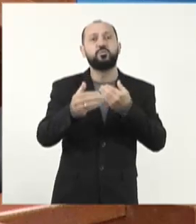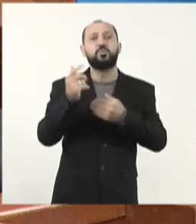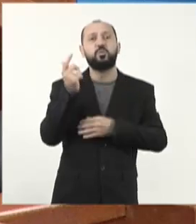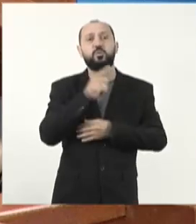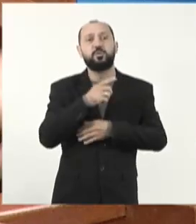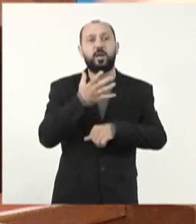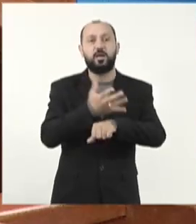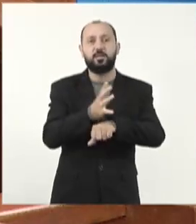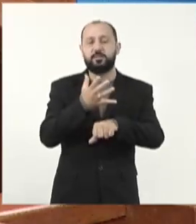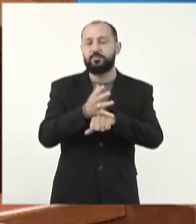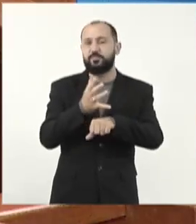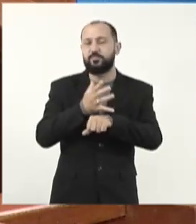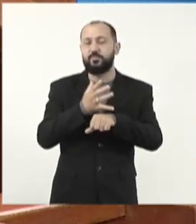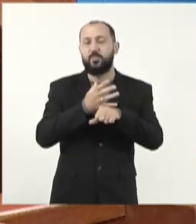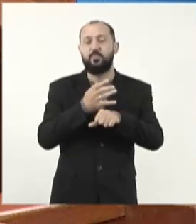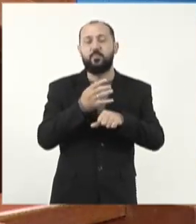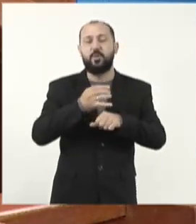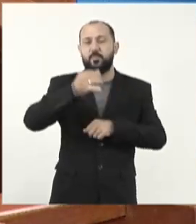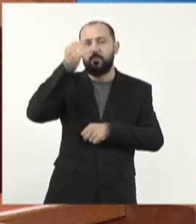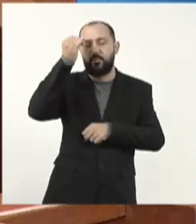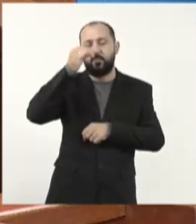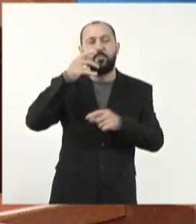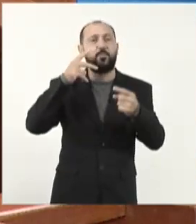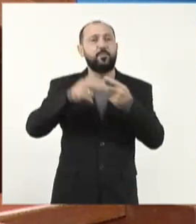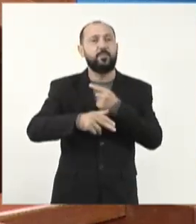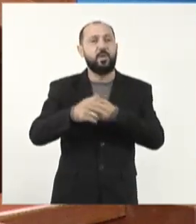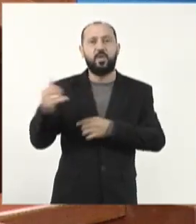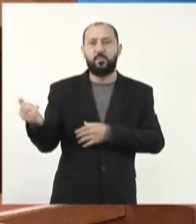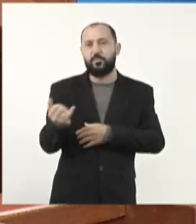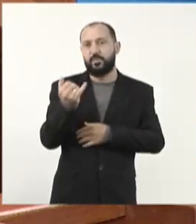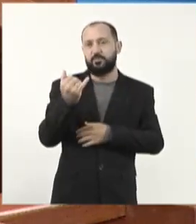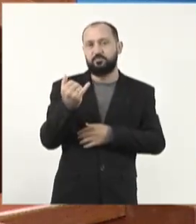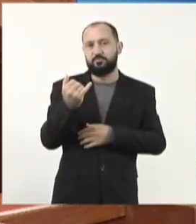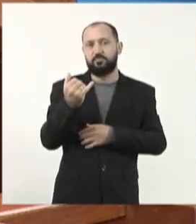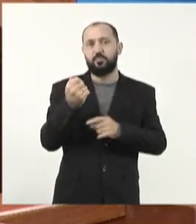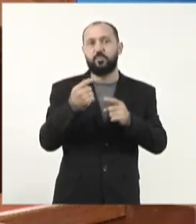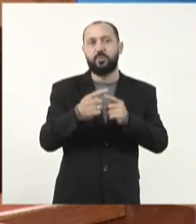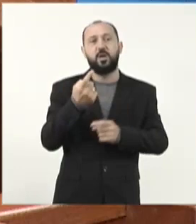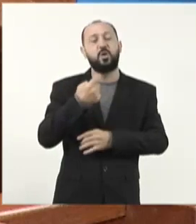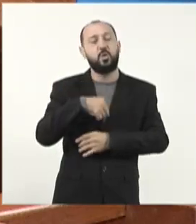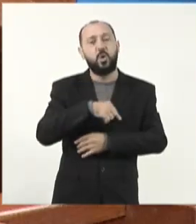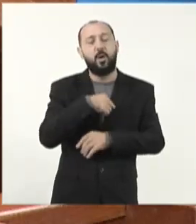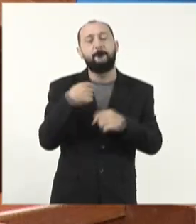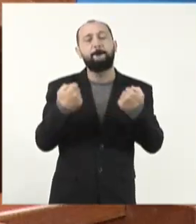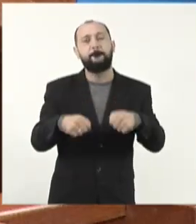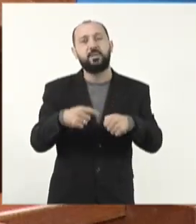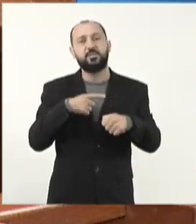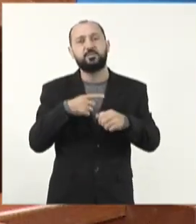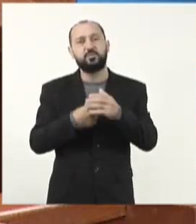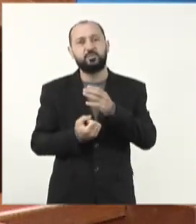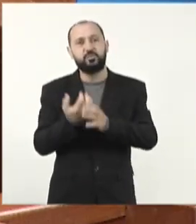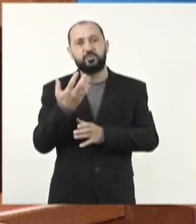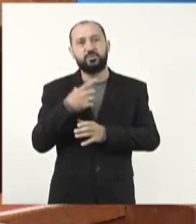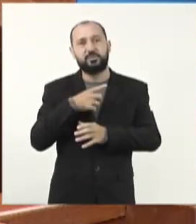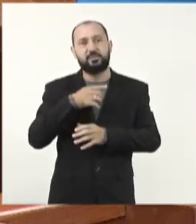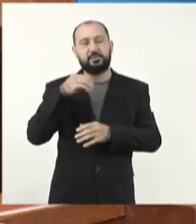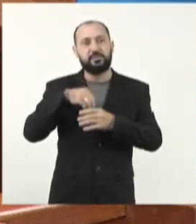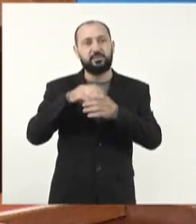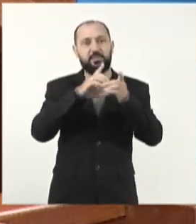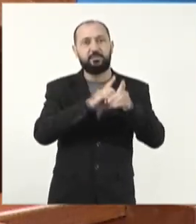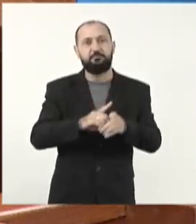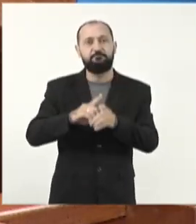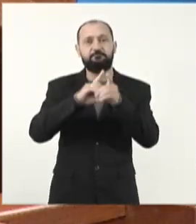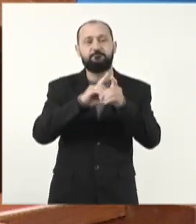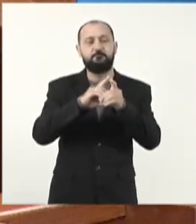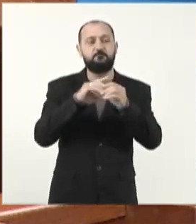né, na prática, para coibir, é muito importante, porque nós precisamos criar, na nossa democracia brasileira,